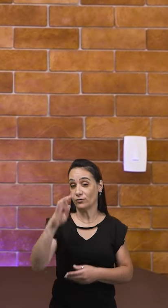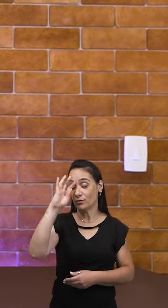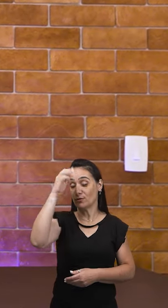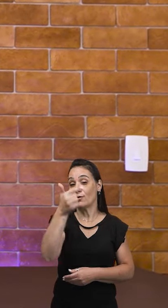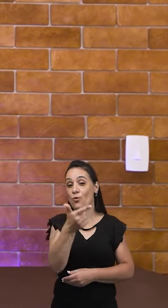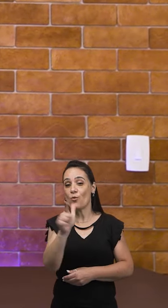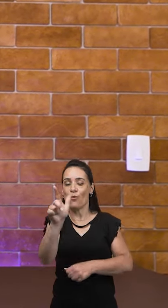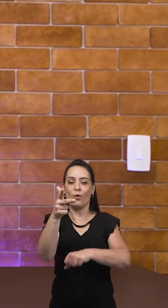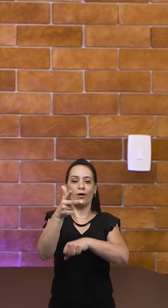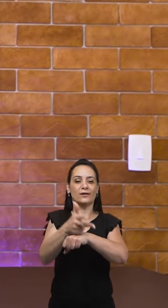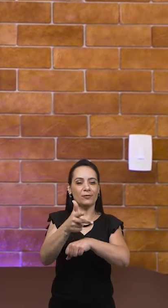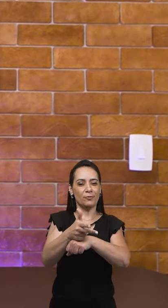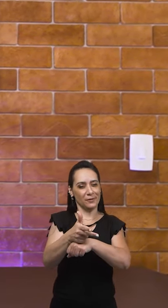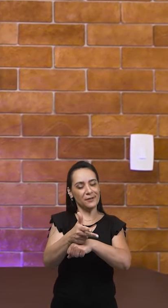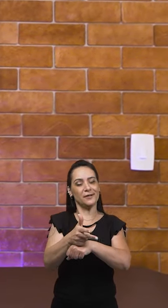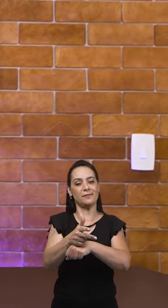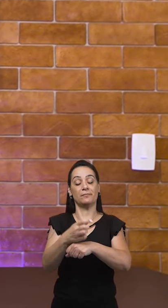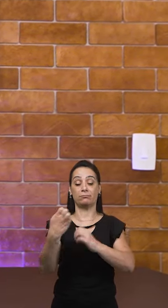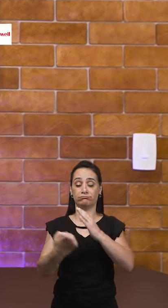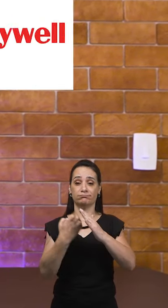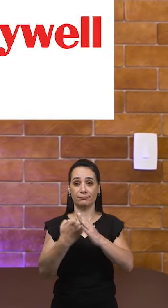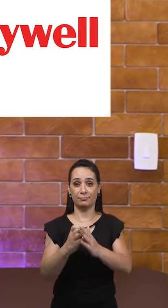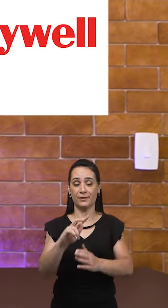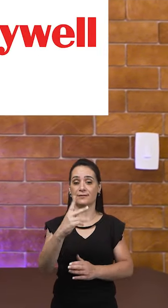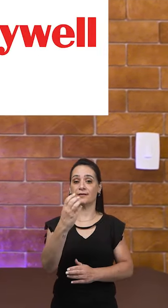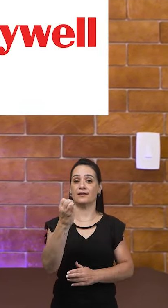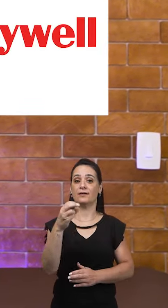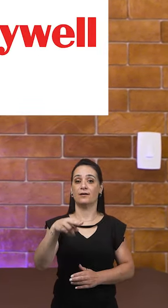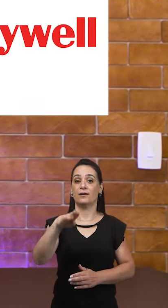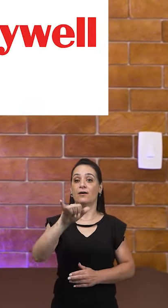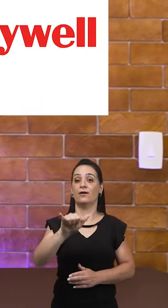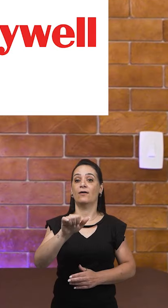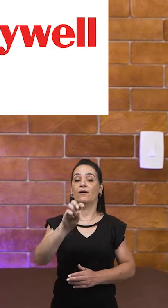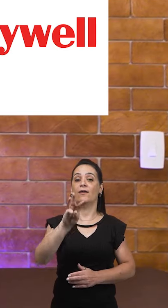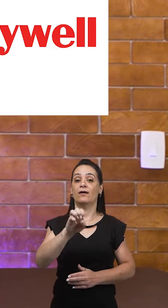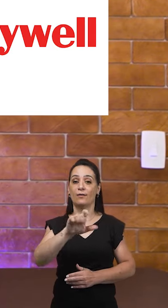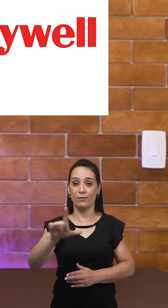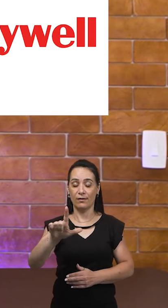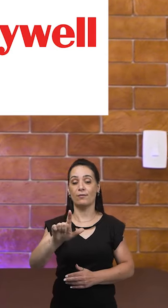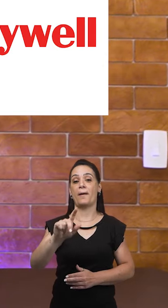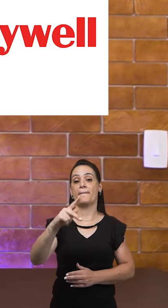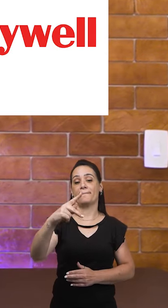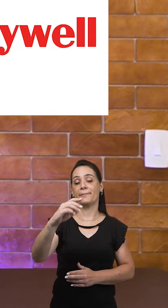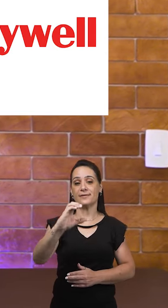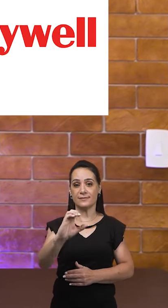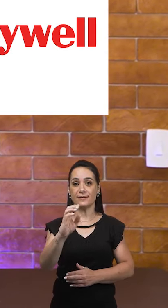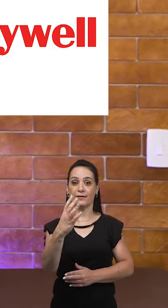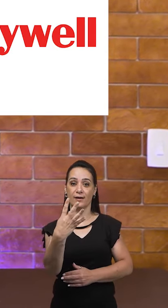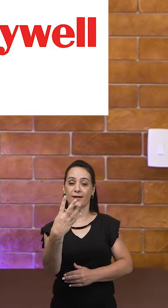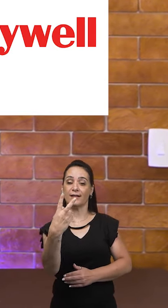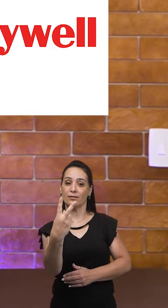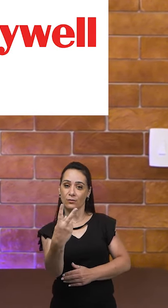Trazendo mais uma solução aqui no Outbox, hoje a Hanner nos enviou com exclusividade a